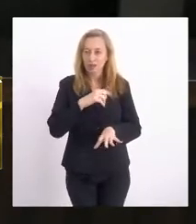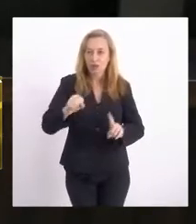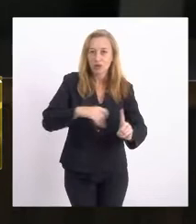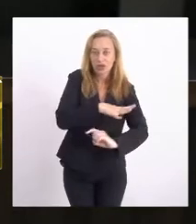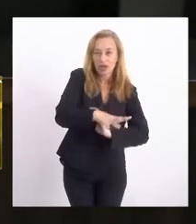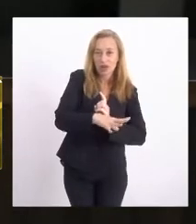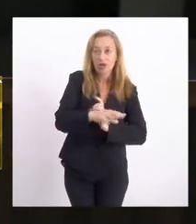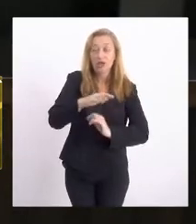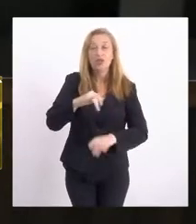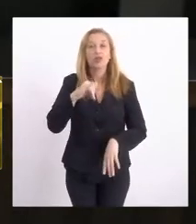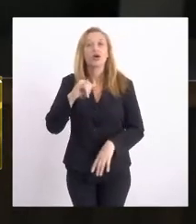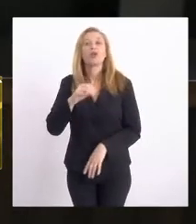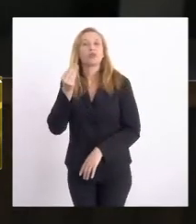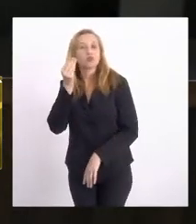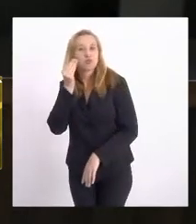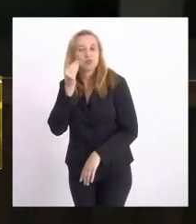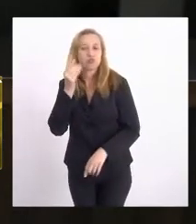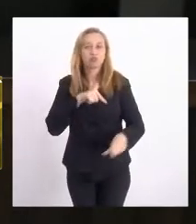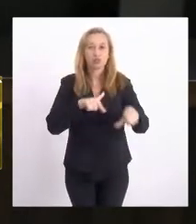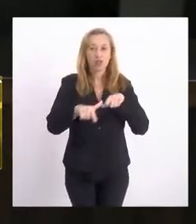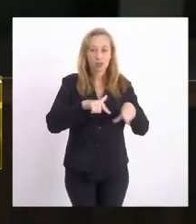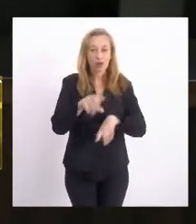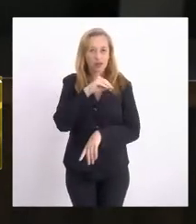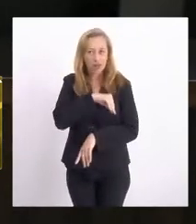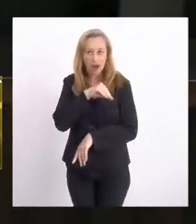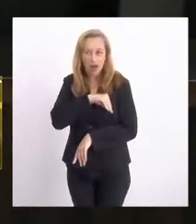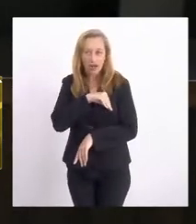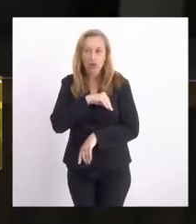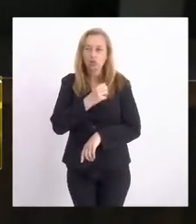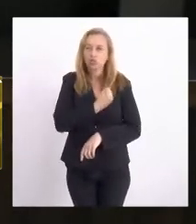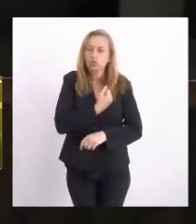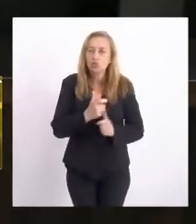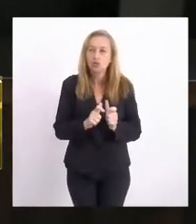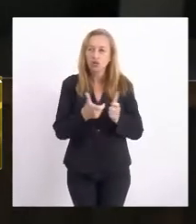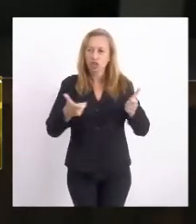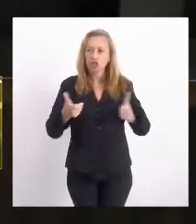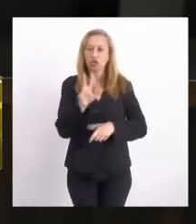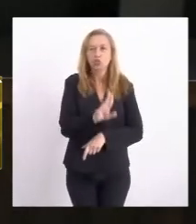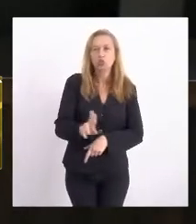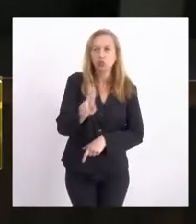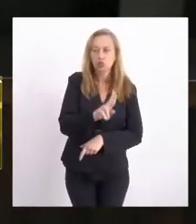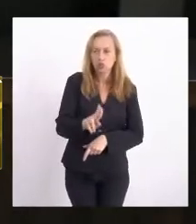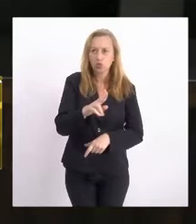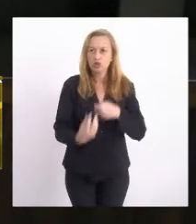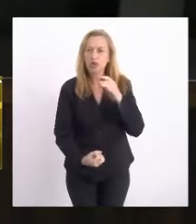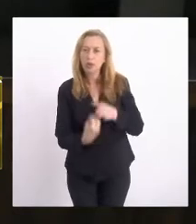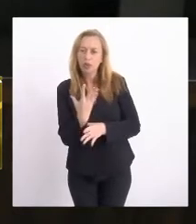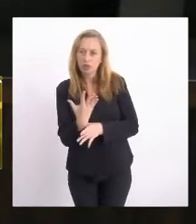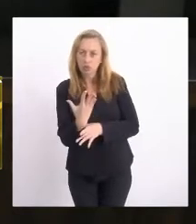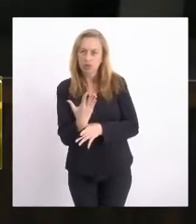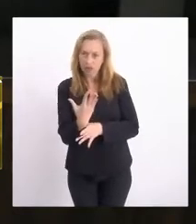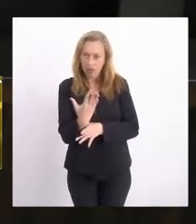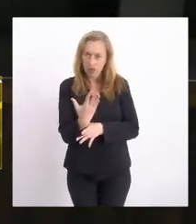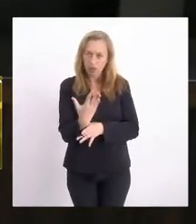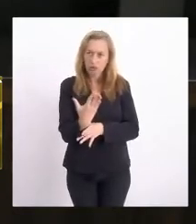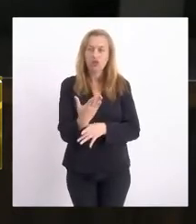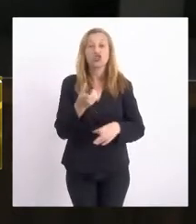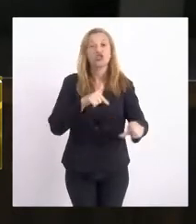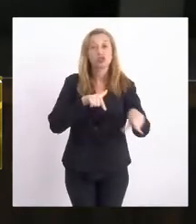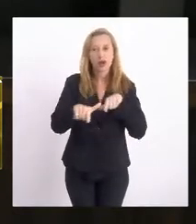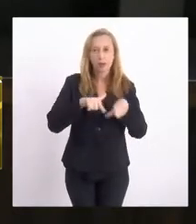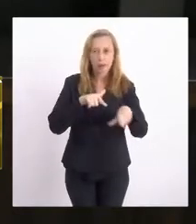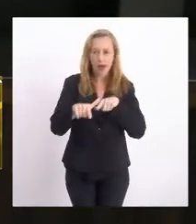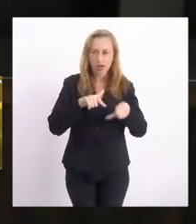oportunidades de emprego e renda através do aumento do consumo e da produção de bens e serviços